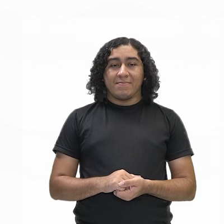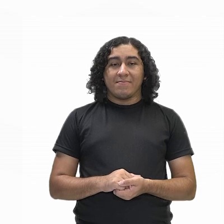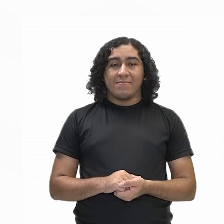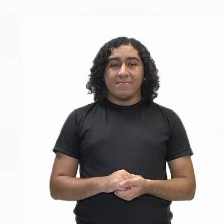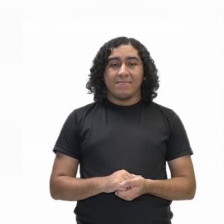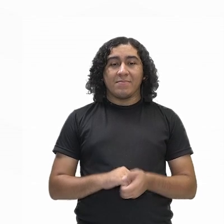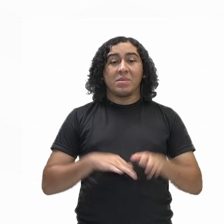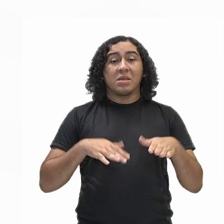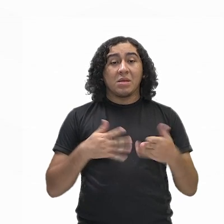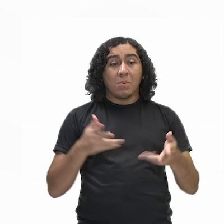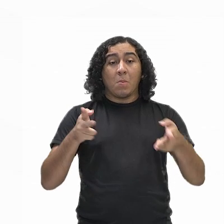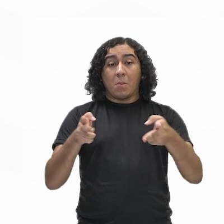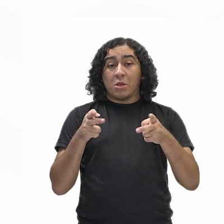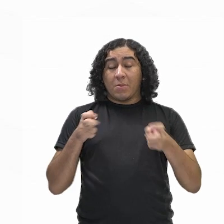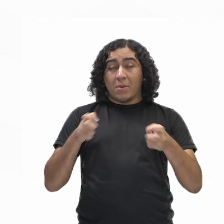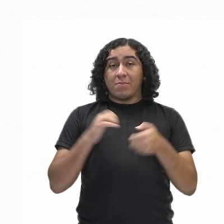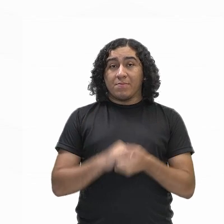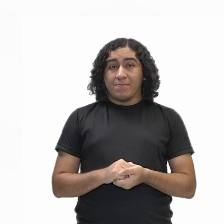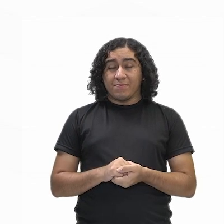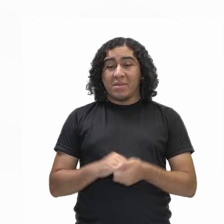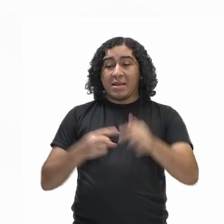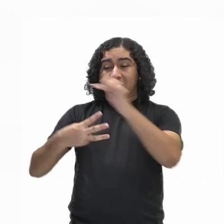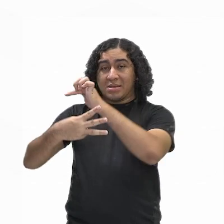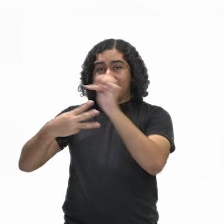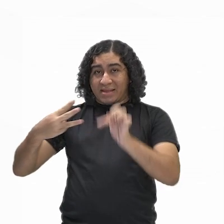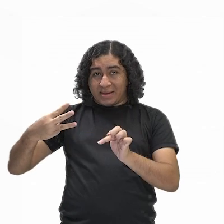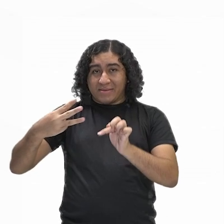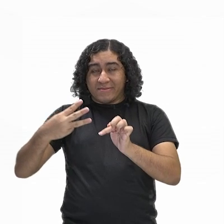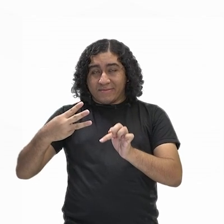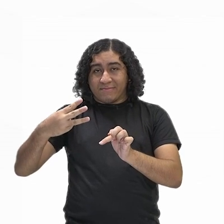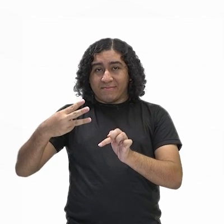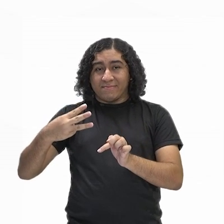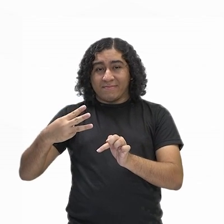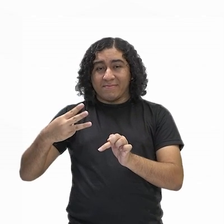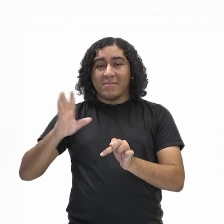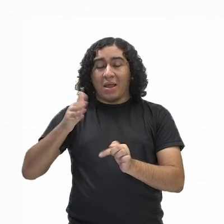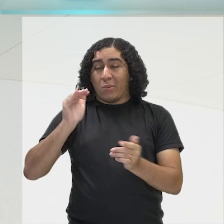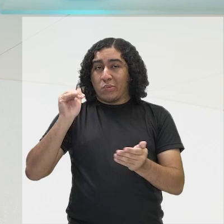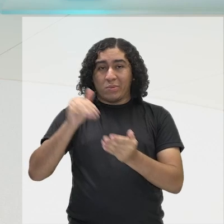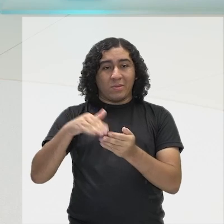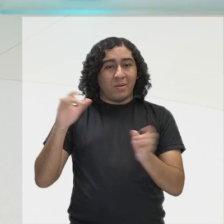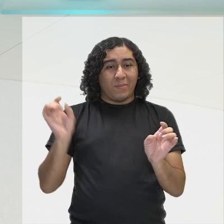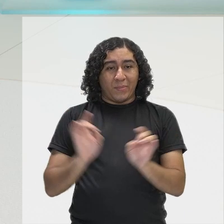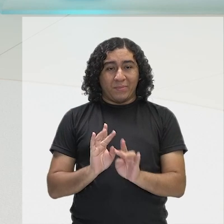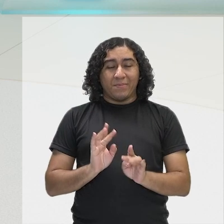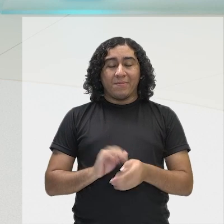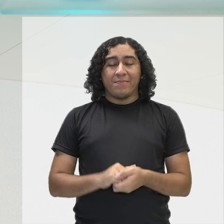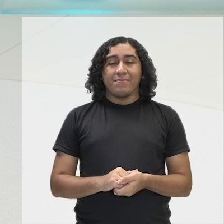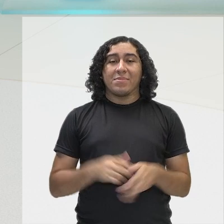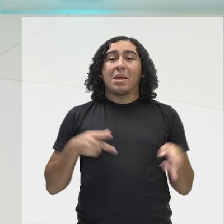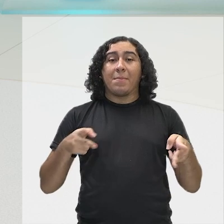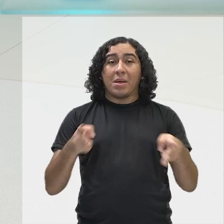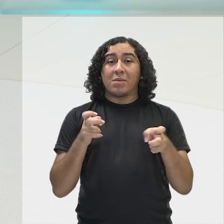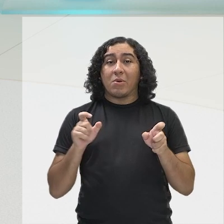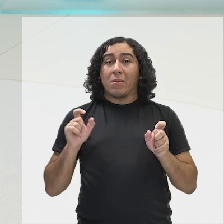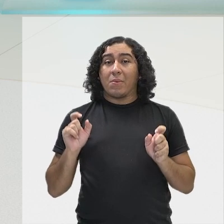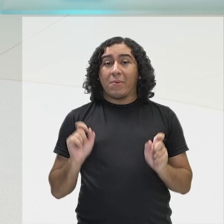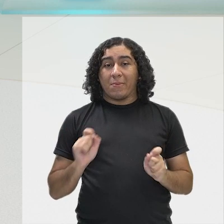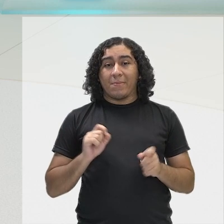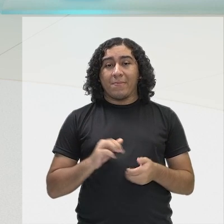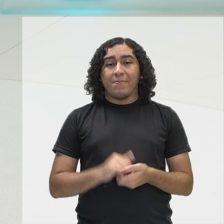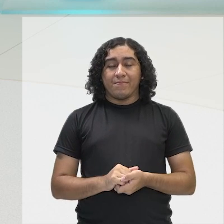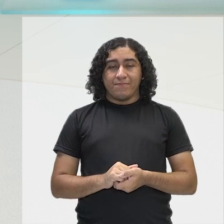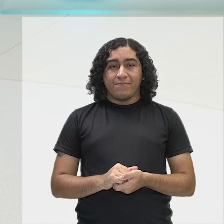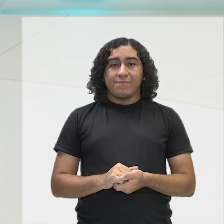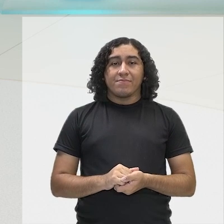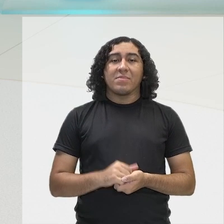are you, great, to, and be right back, ok? Então, conseguiram perceber que assim como